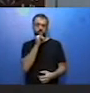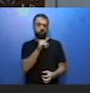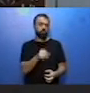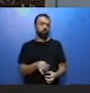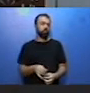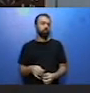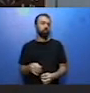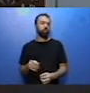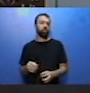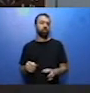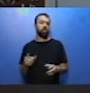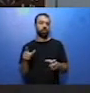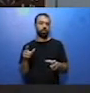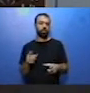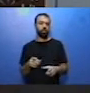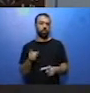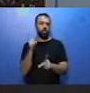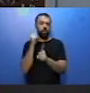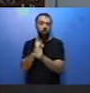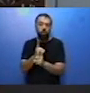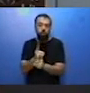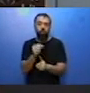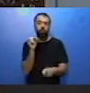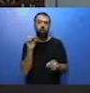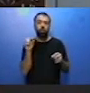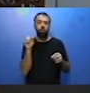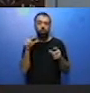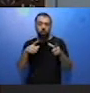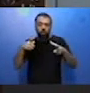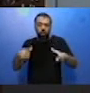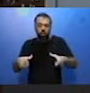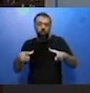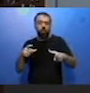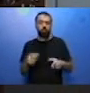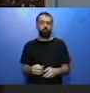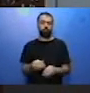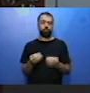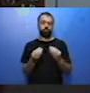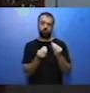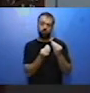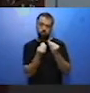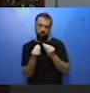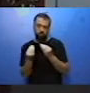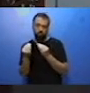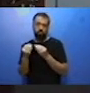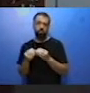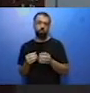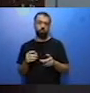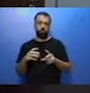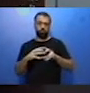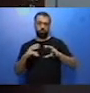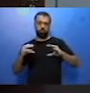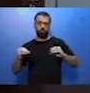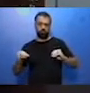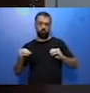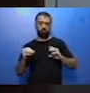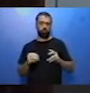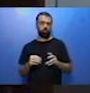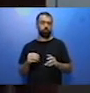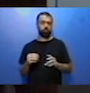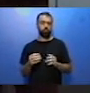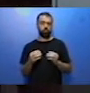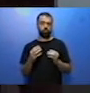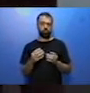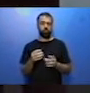exemplos onde eu encontro as frutas que são as vitaminas eu trouxe melancia mamão o caju a